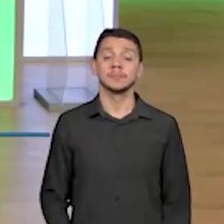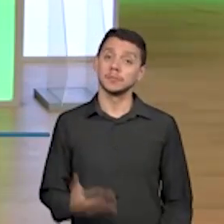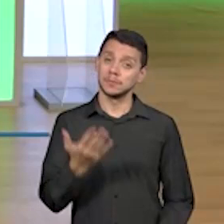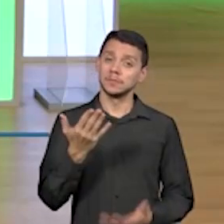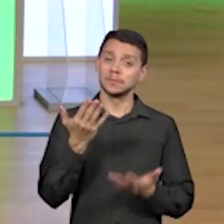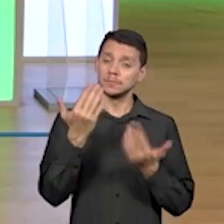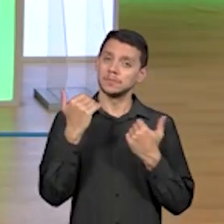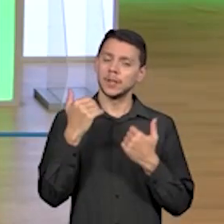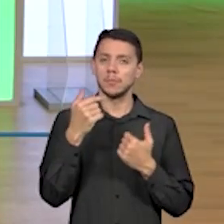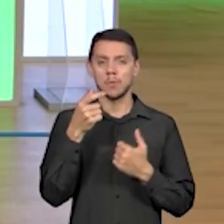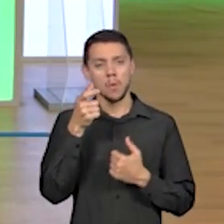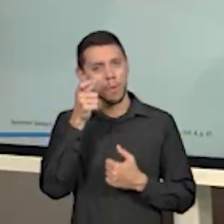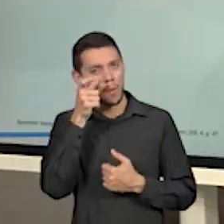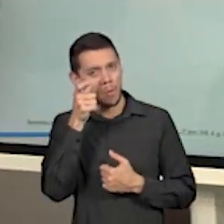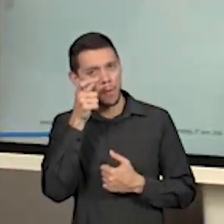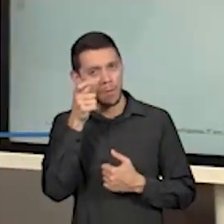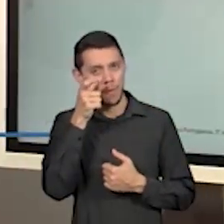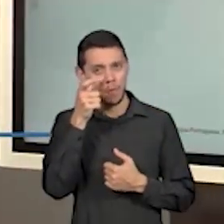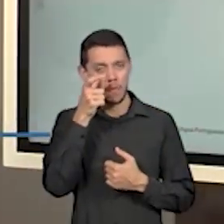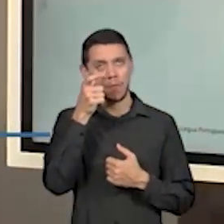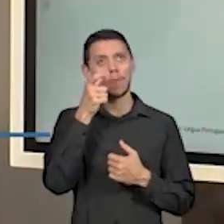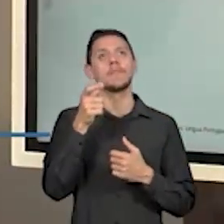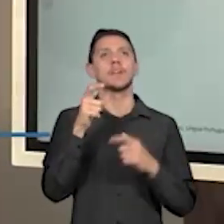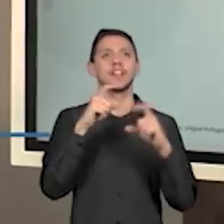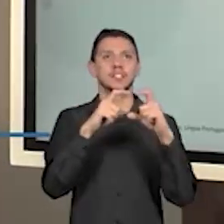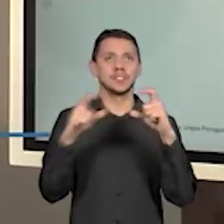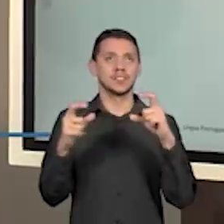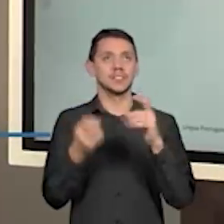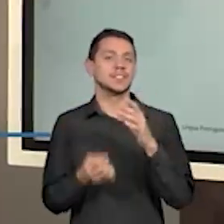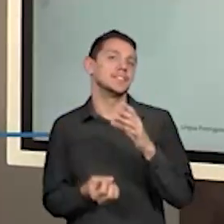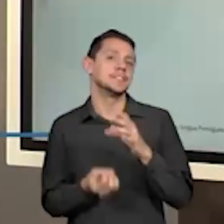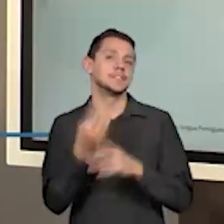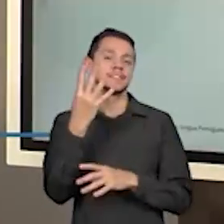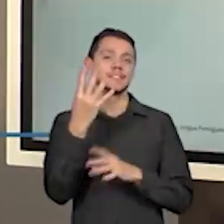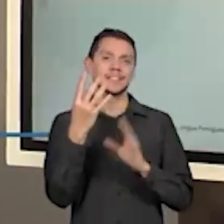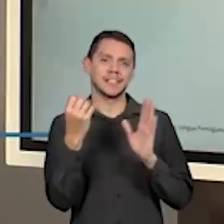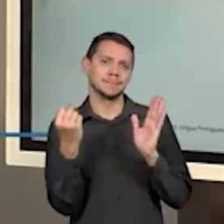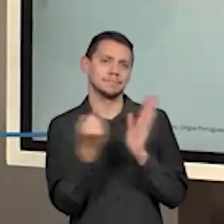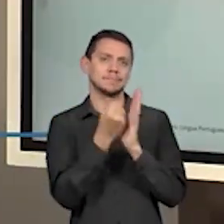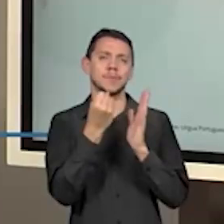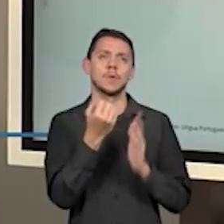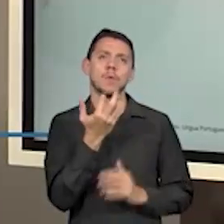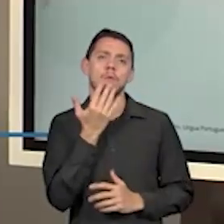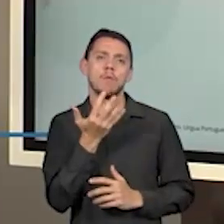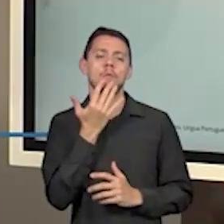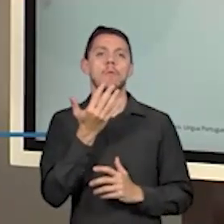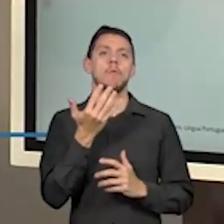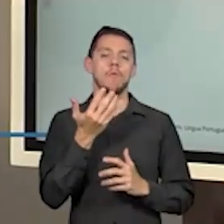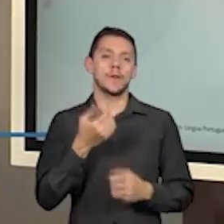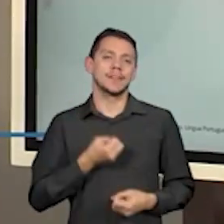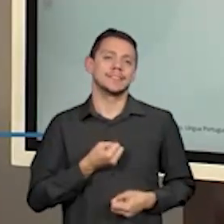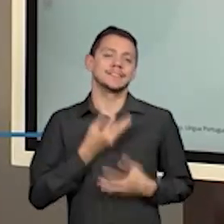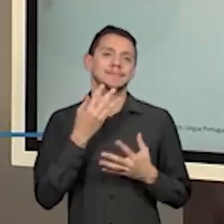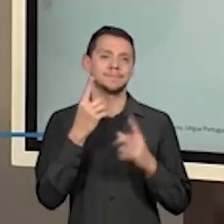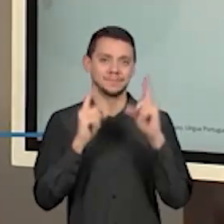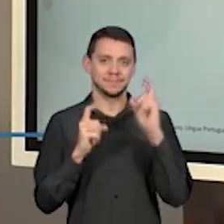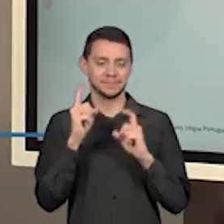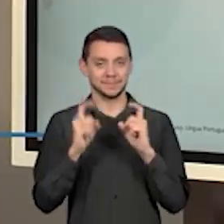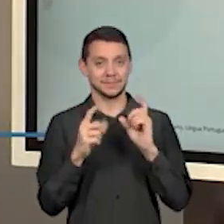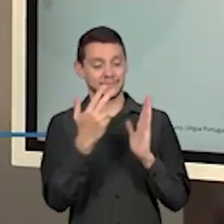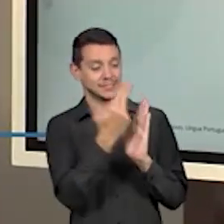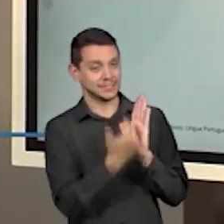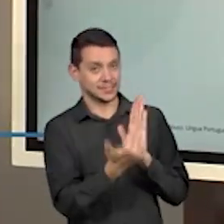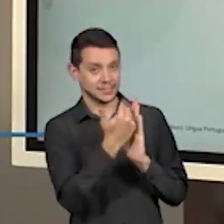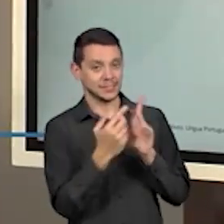criar símbolos, criar cores, criar expressões. Vamos desenhar e acrescentar recursos gráficos